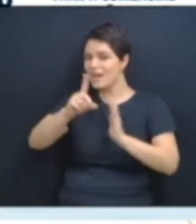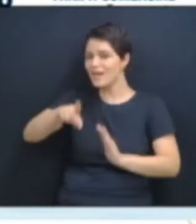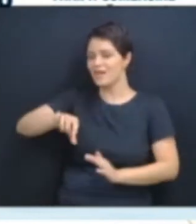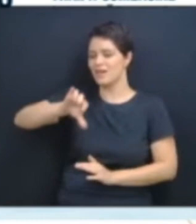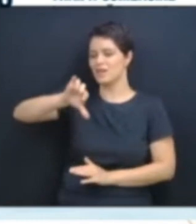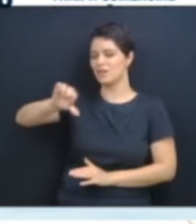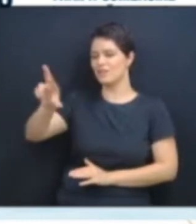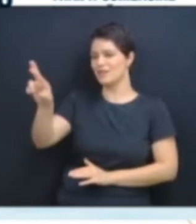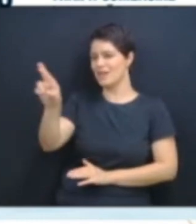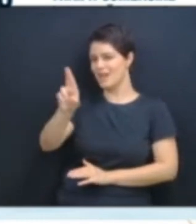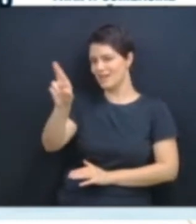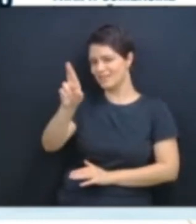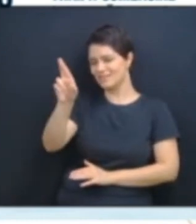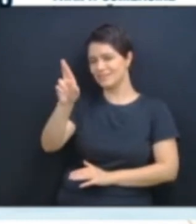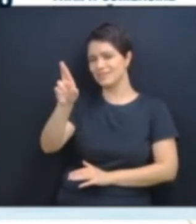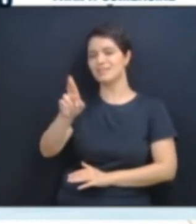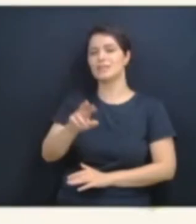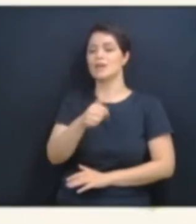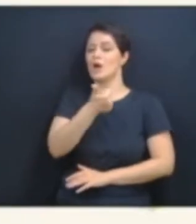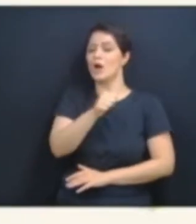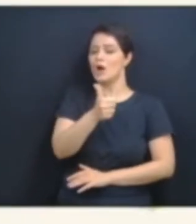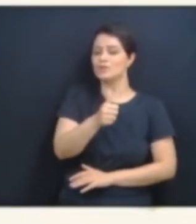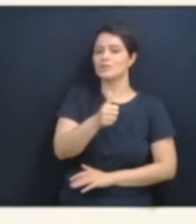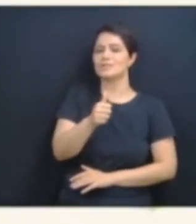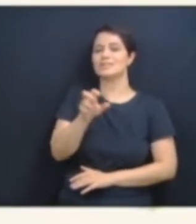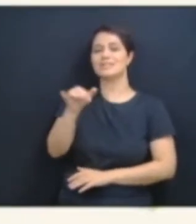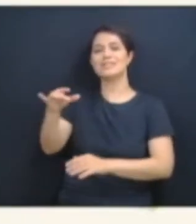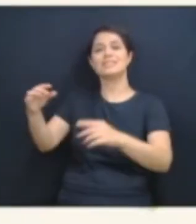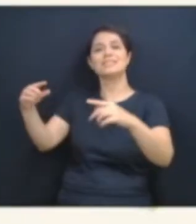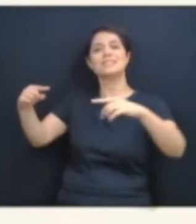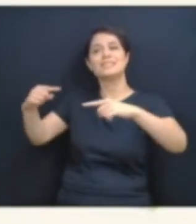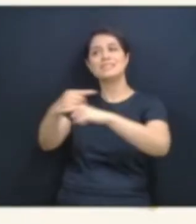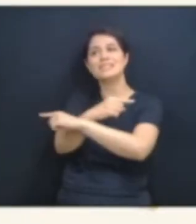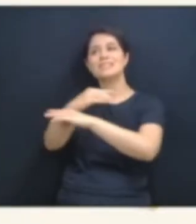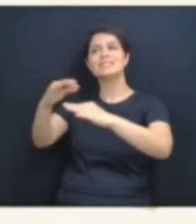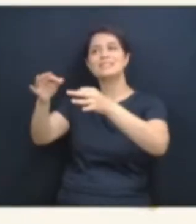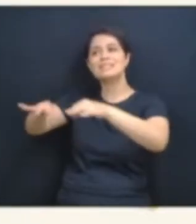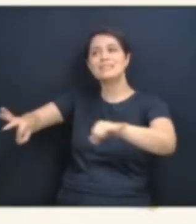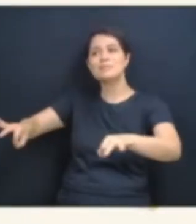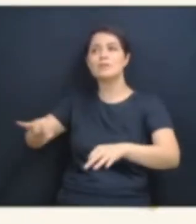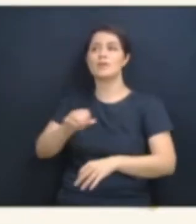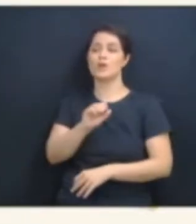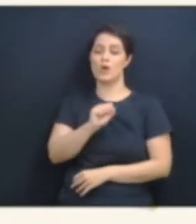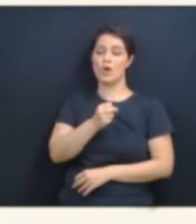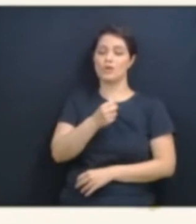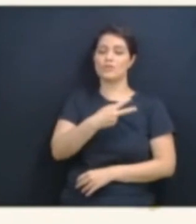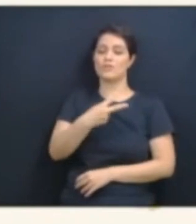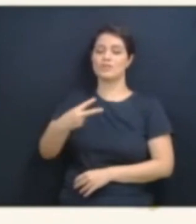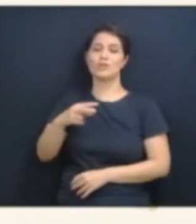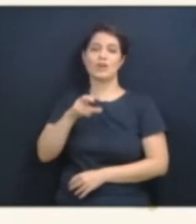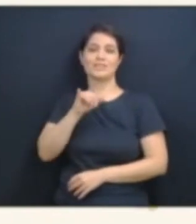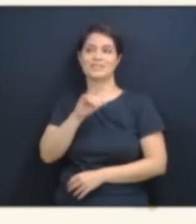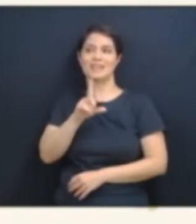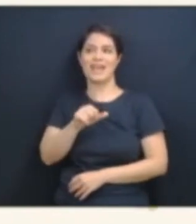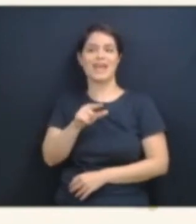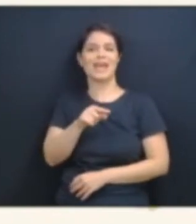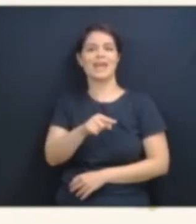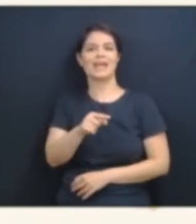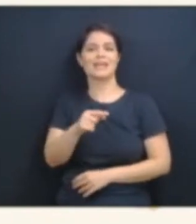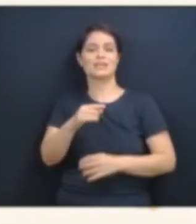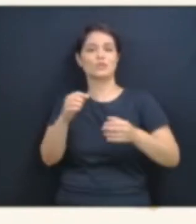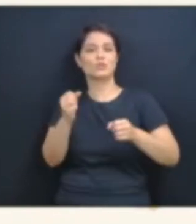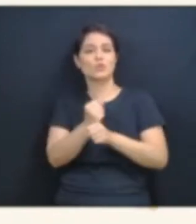e na pista simples de 8,22. Resultado disso, 55 centavos de